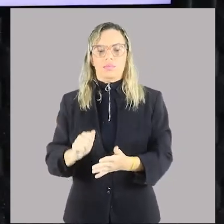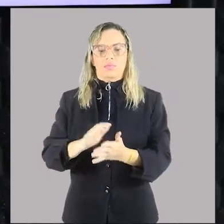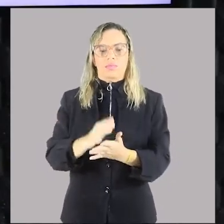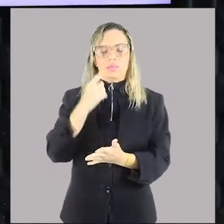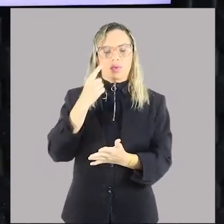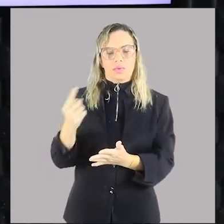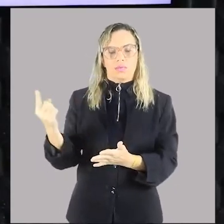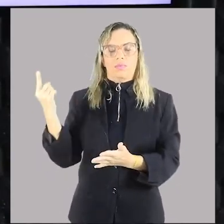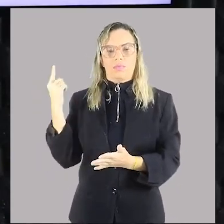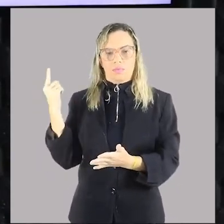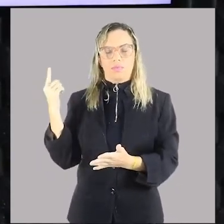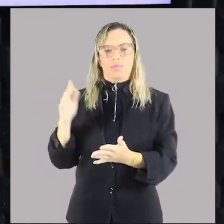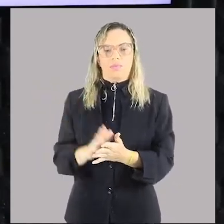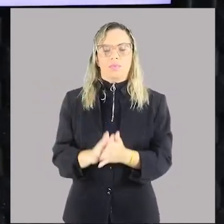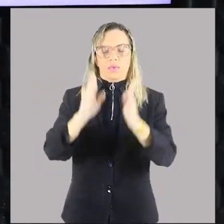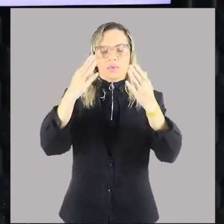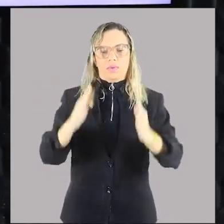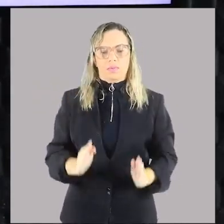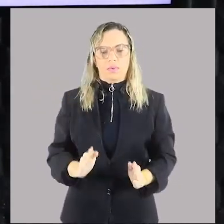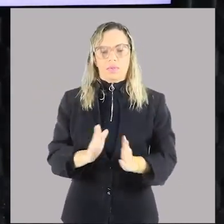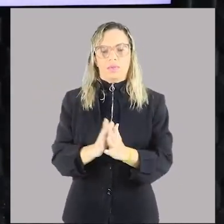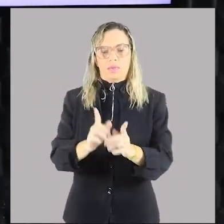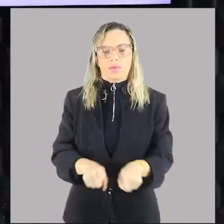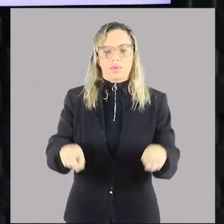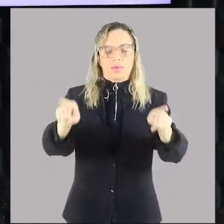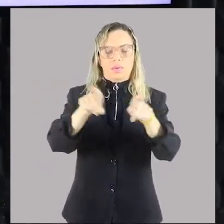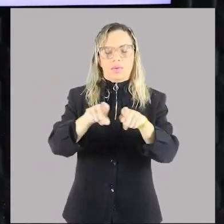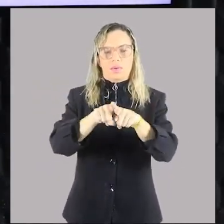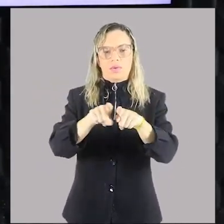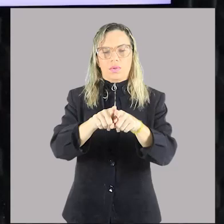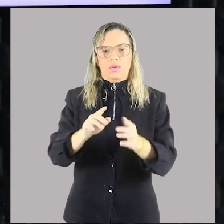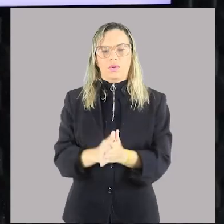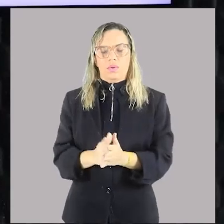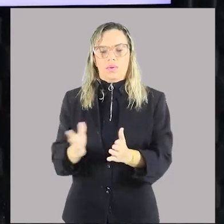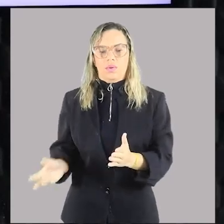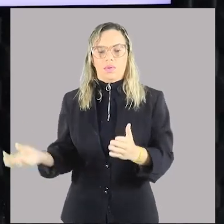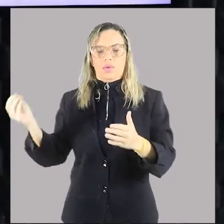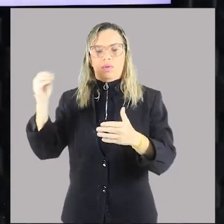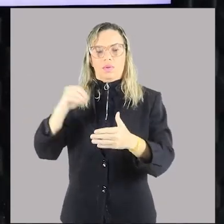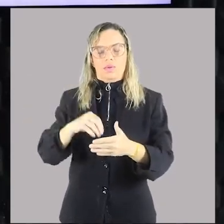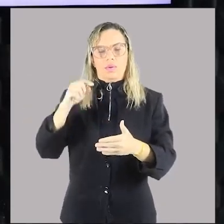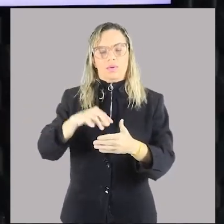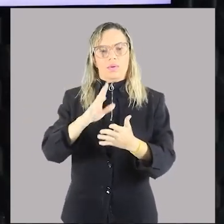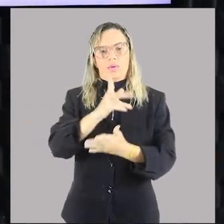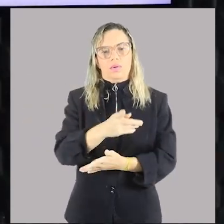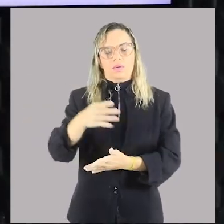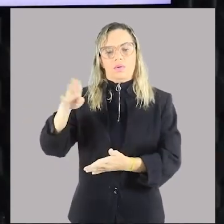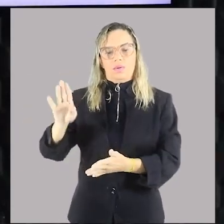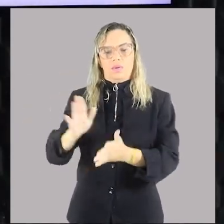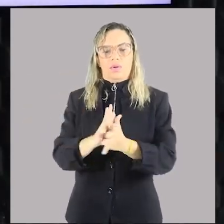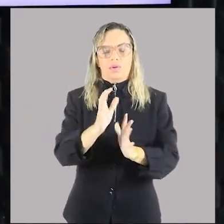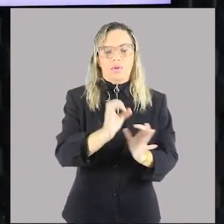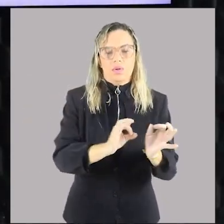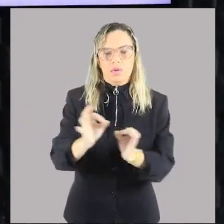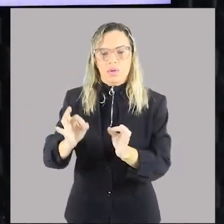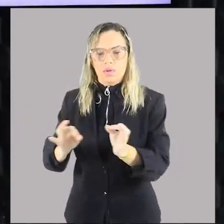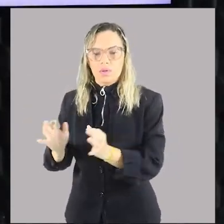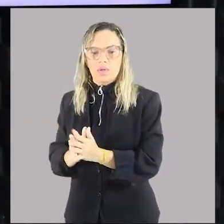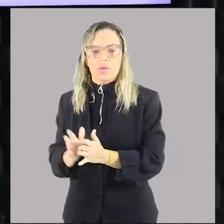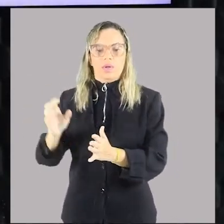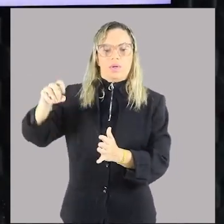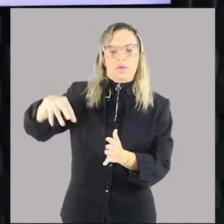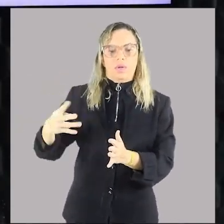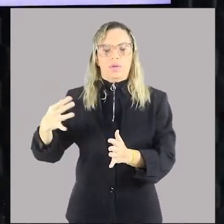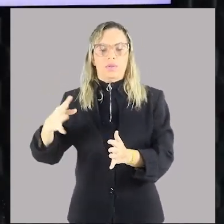administração pública indireta, ela é também parte da administração pública, da organização da administração pública em